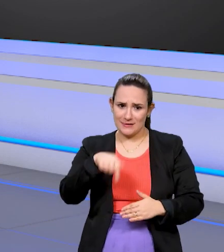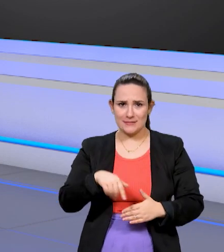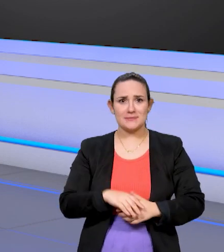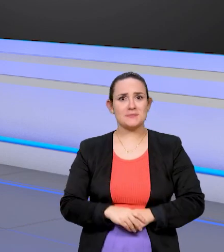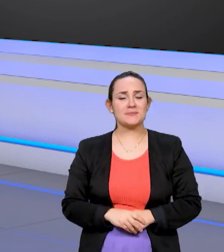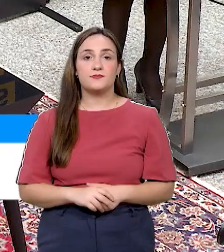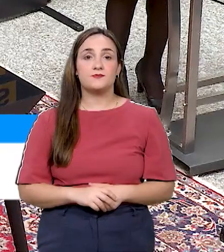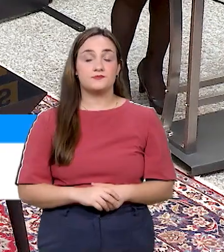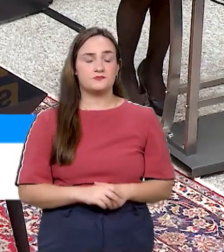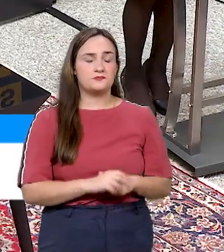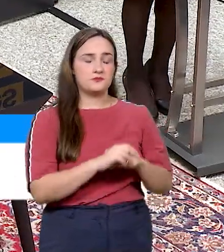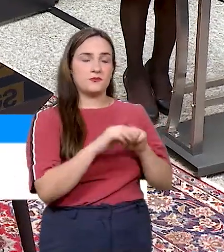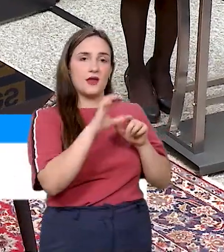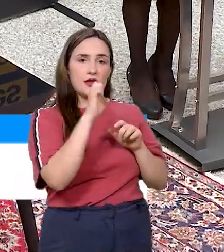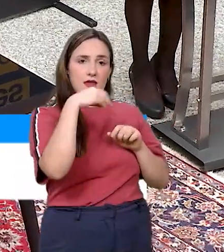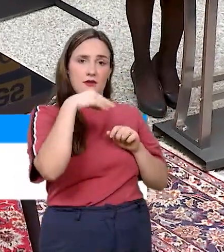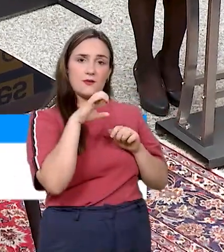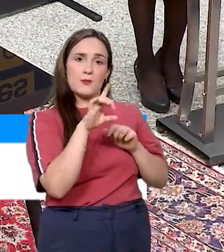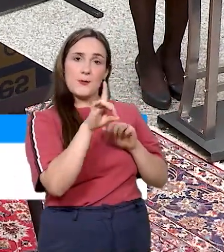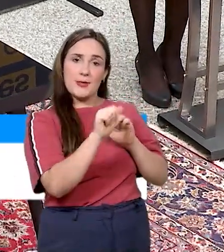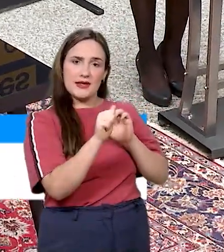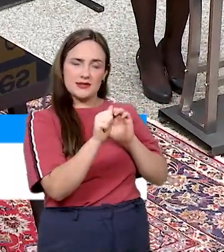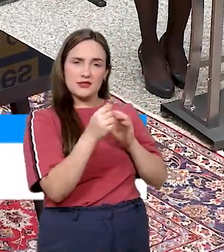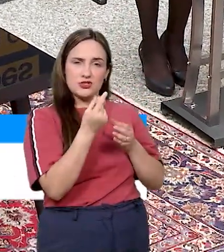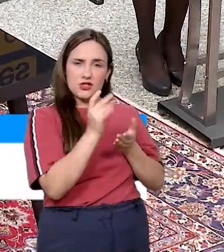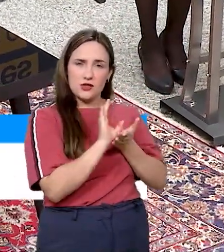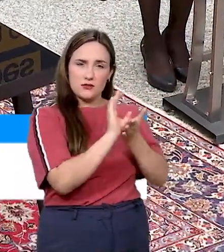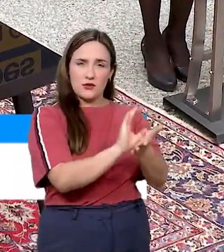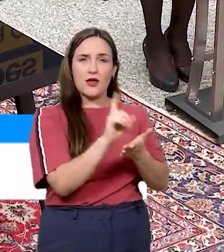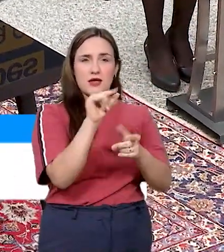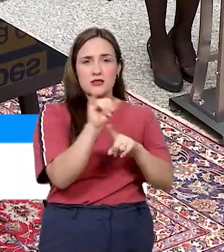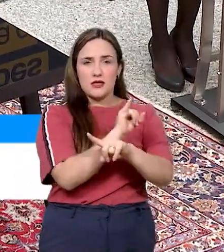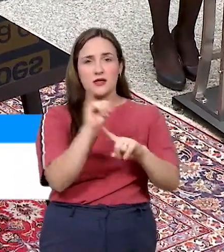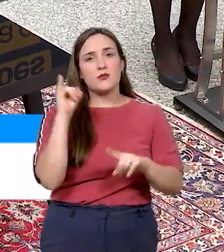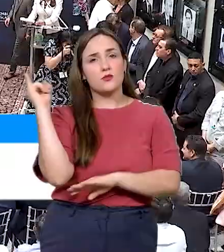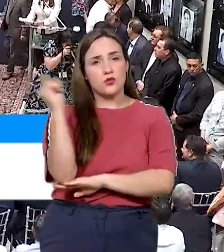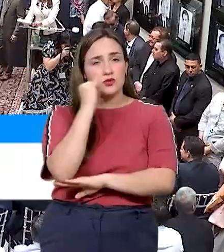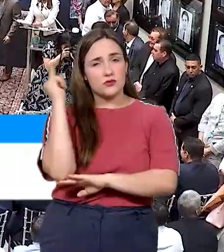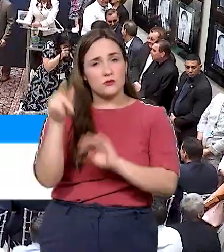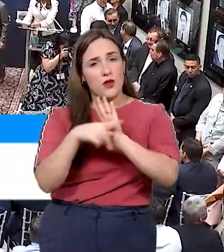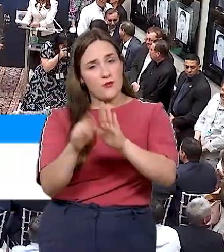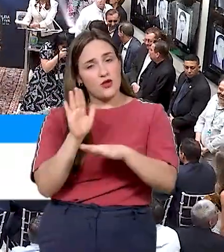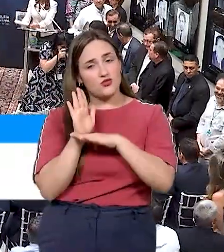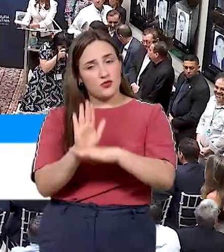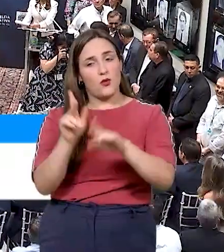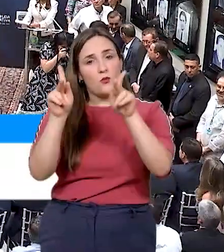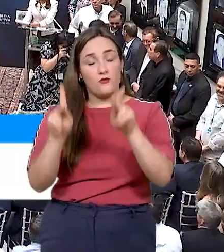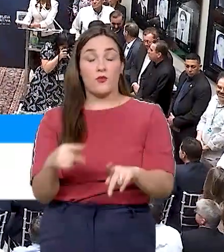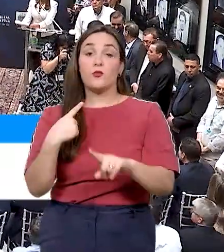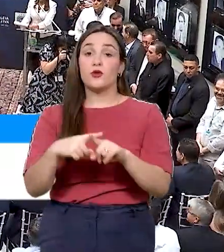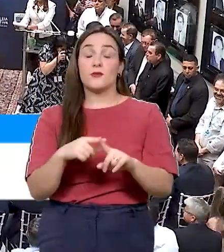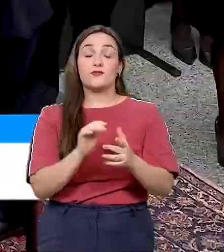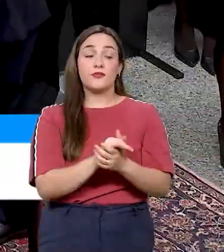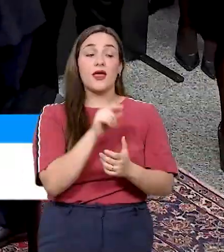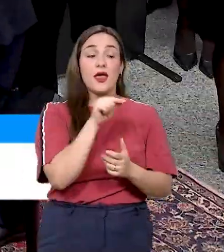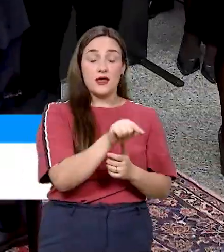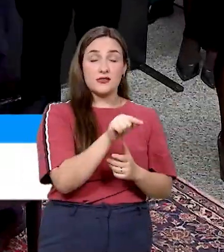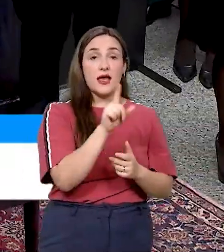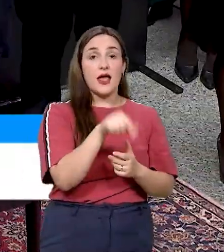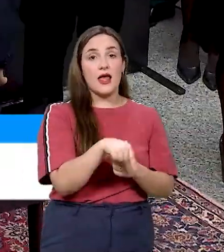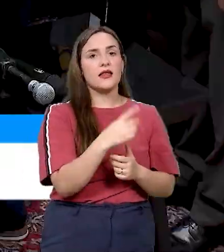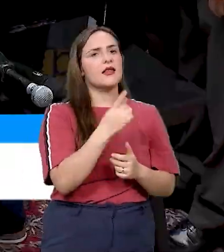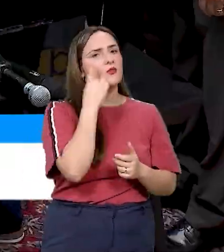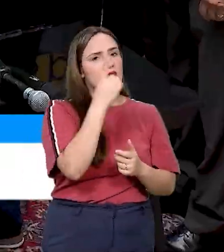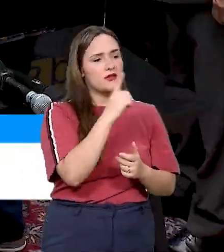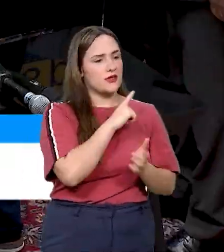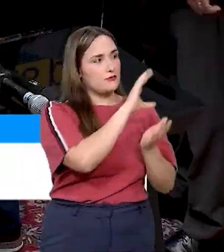de assinatura. As emendas parlamentares são instrumentos importantes para a população sul-mato-grossense. É onde o